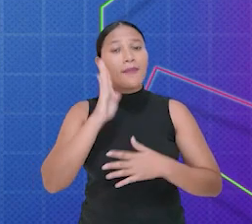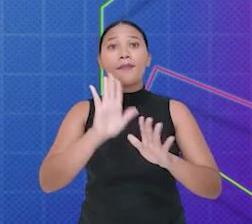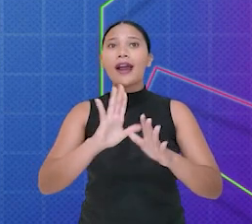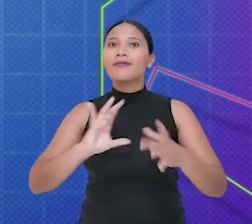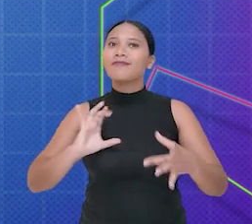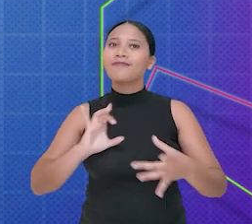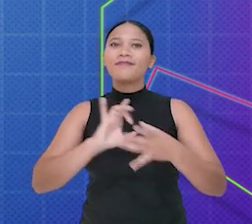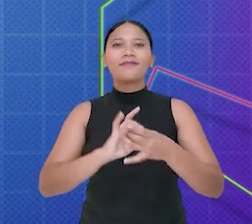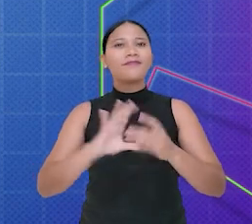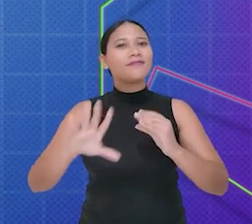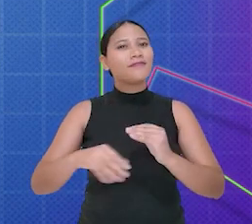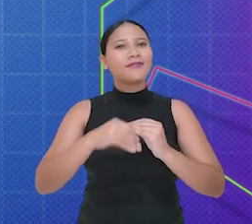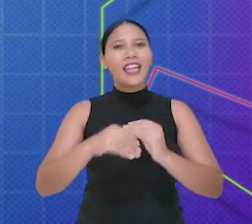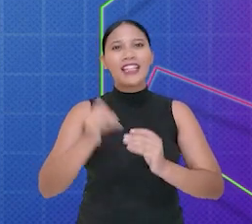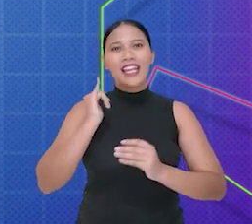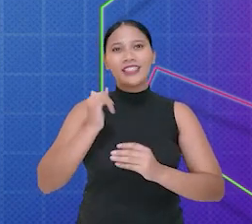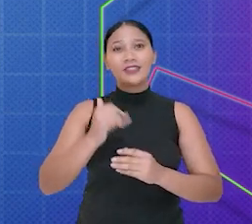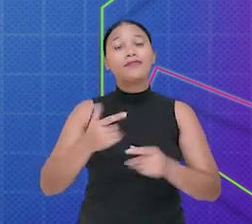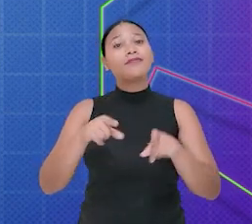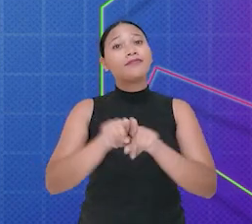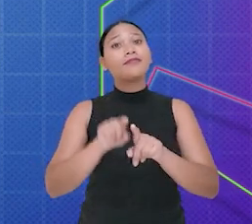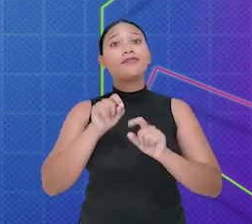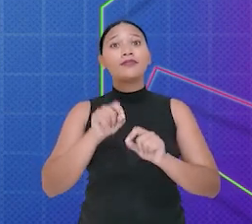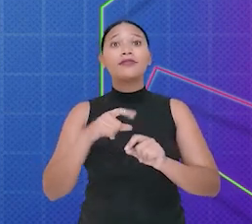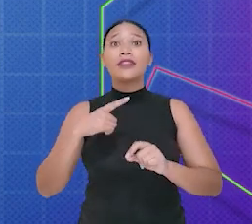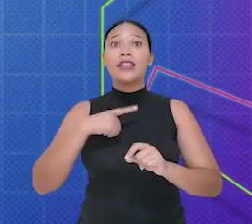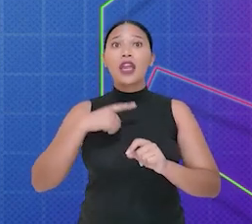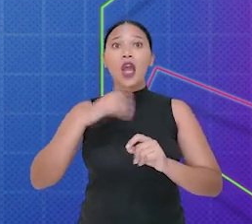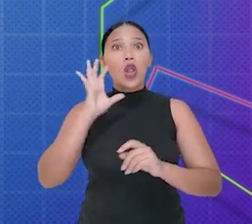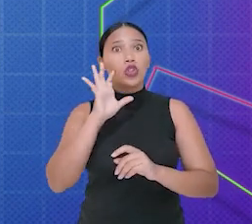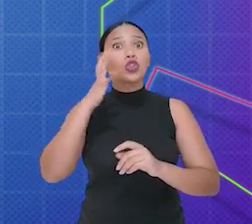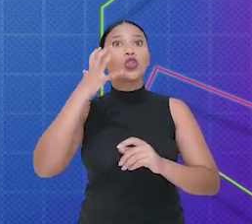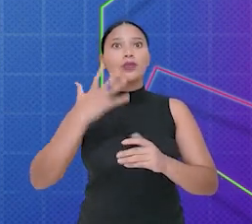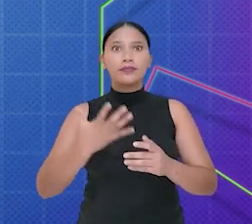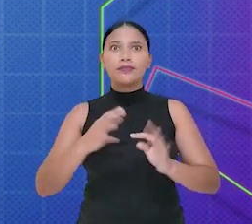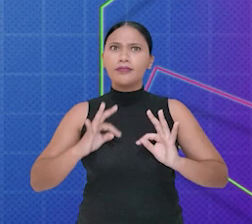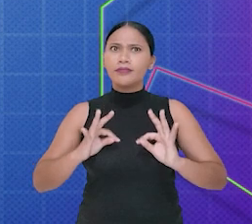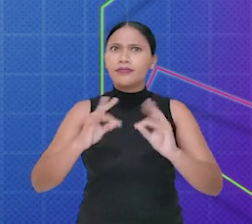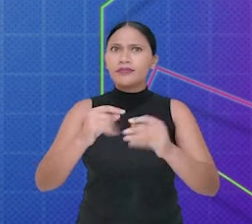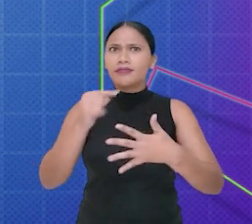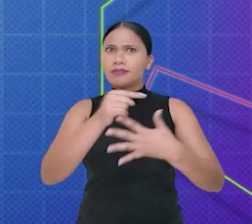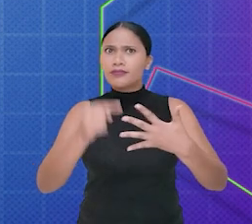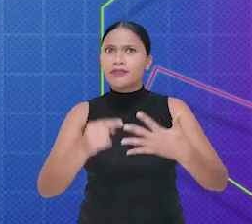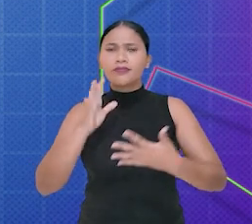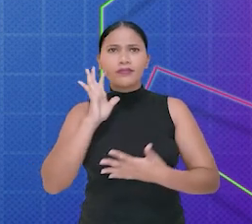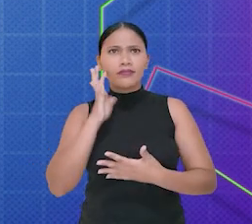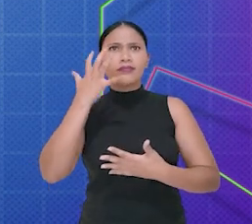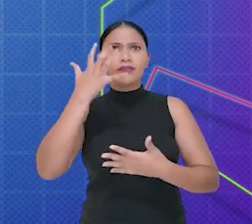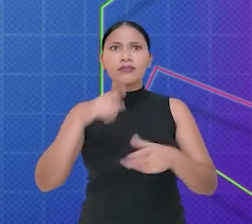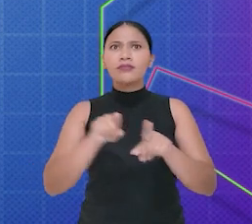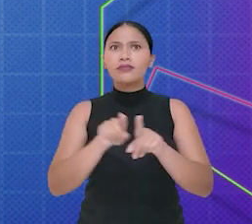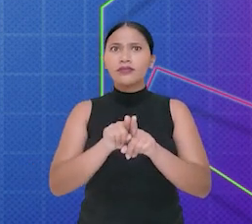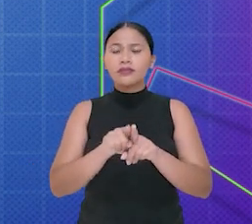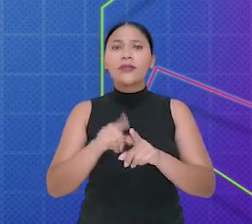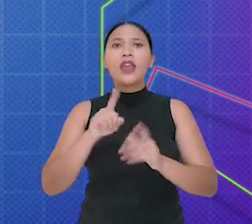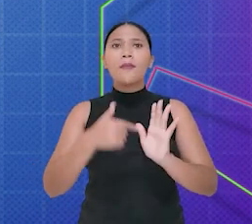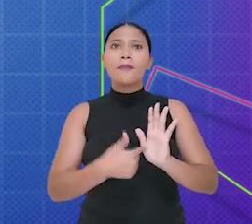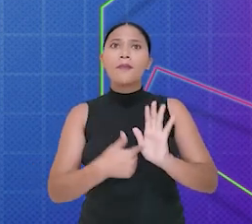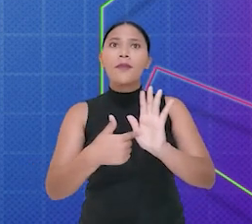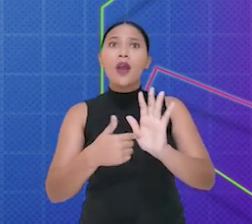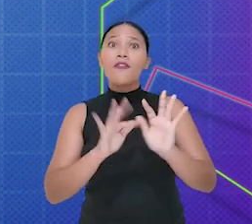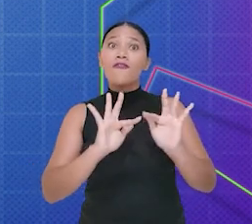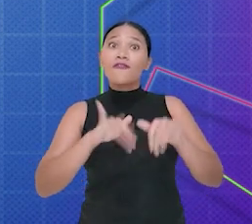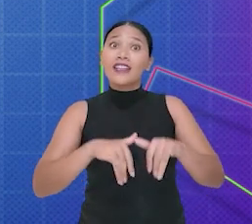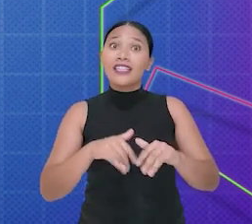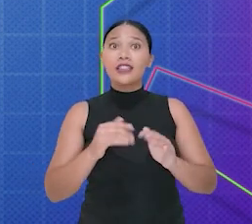sei, mas isso faz parte da narrativa. E, finalmente, temos a resolução, onde todas as questões são resolvidas e o jogador é